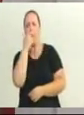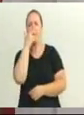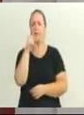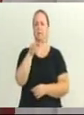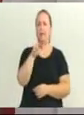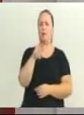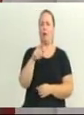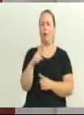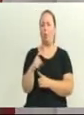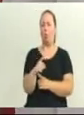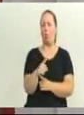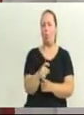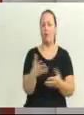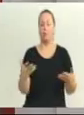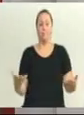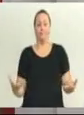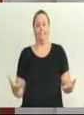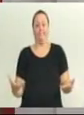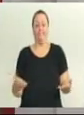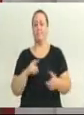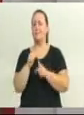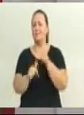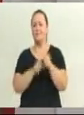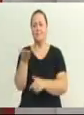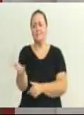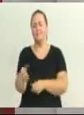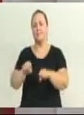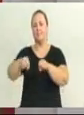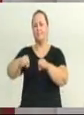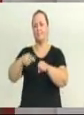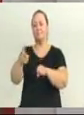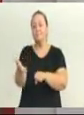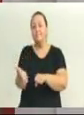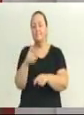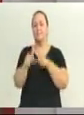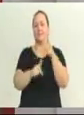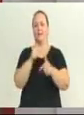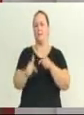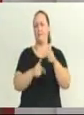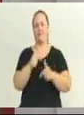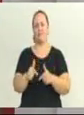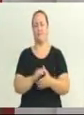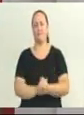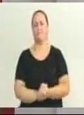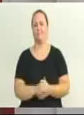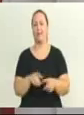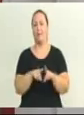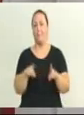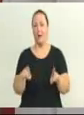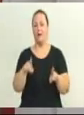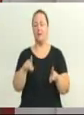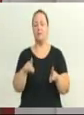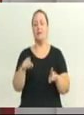trabalhador ali, que todo mundo é trabalhador nessa hora, né. Ele tava a moto apreendida porque ele tava descumprido no artigo 130, inciso VI, que diz que é multa